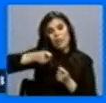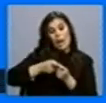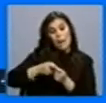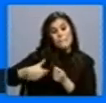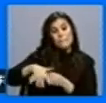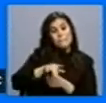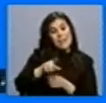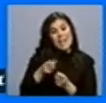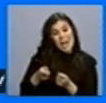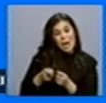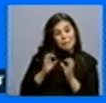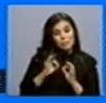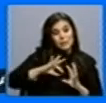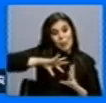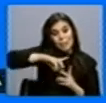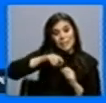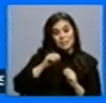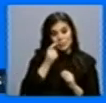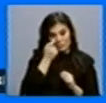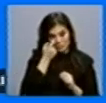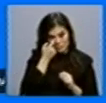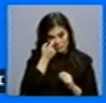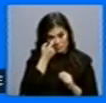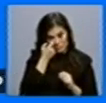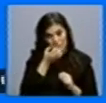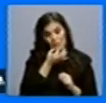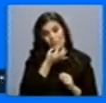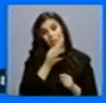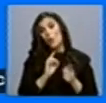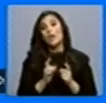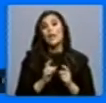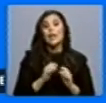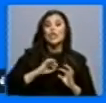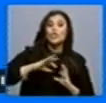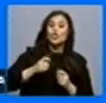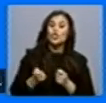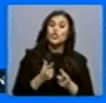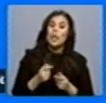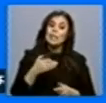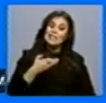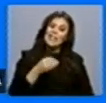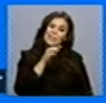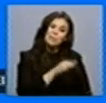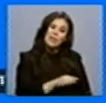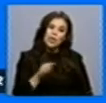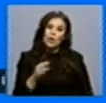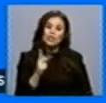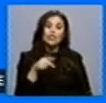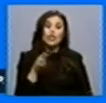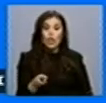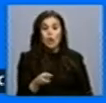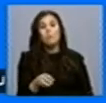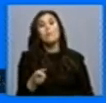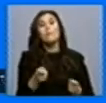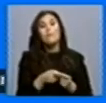muito próximo de Próxima Centauri, estamos a falar de um planeta que orbita esta estrela a cerca de 7 milhões de quilómetros e que demora